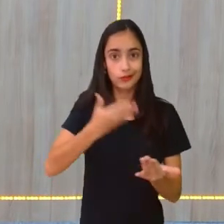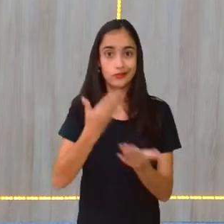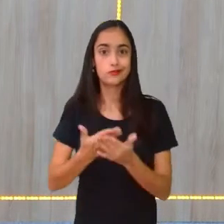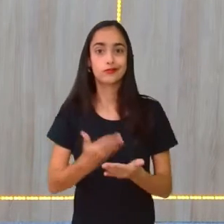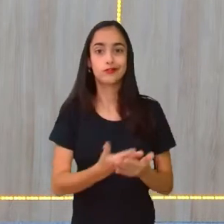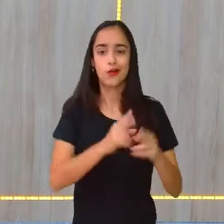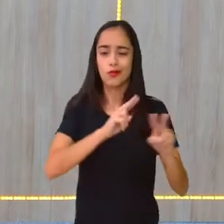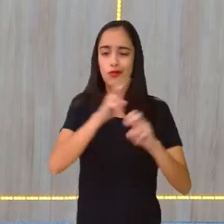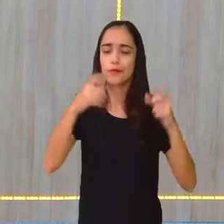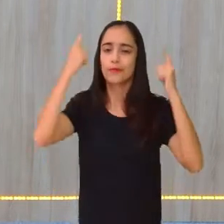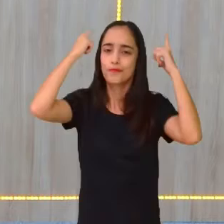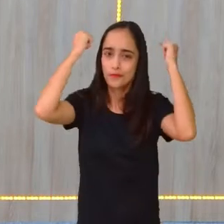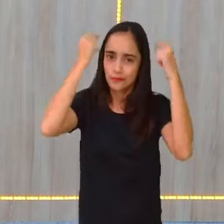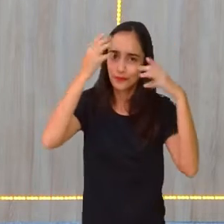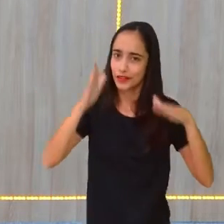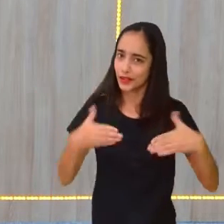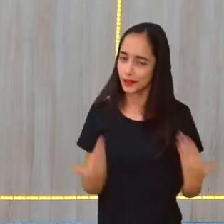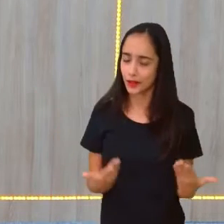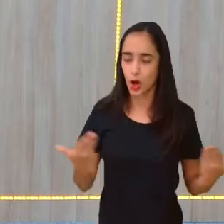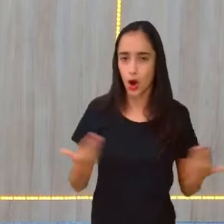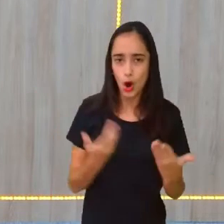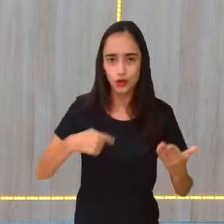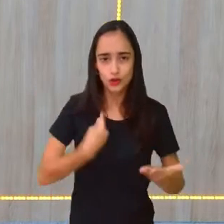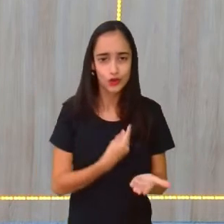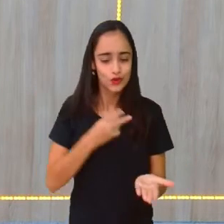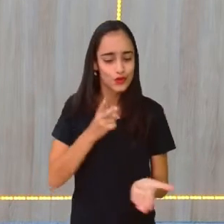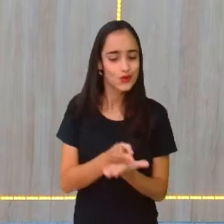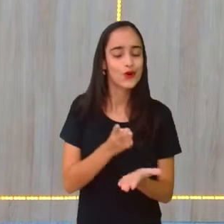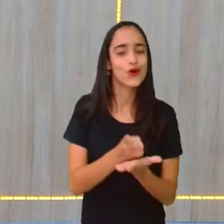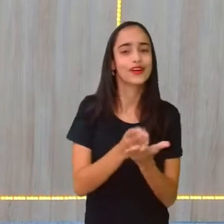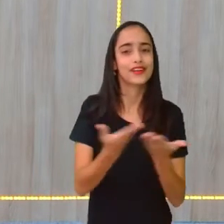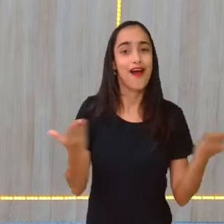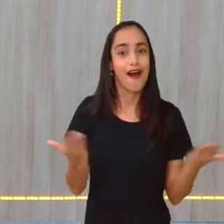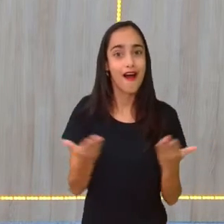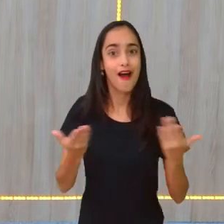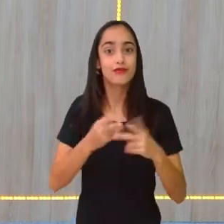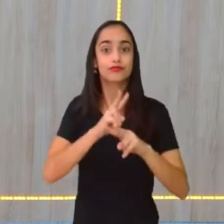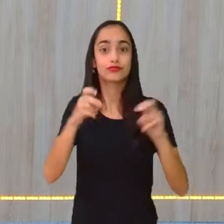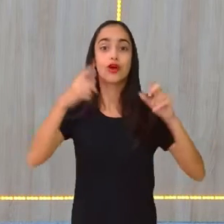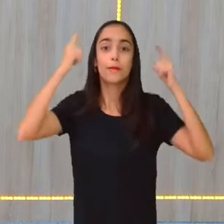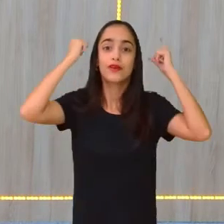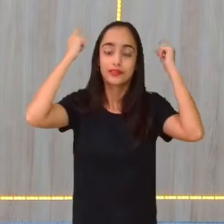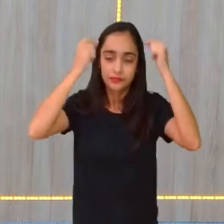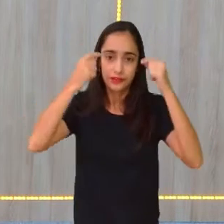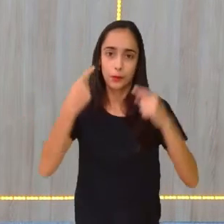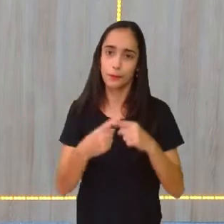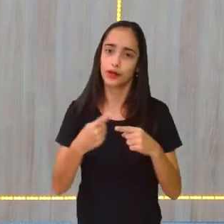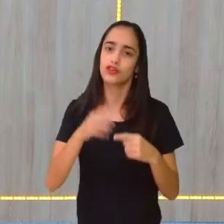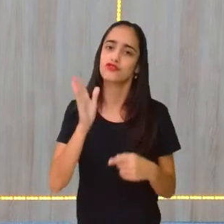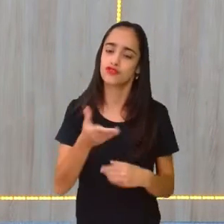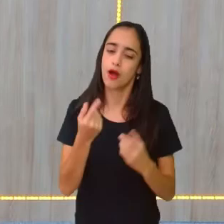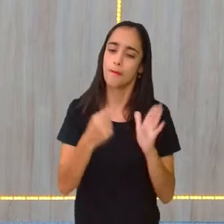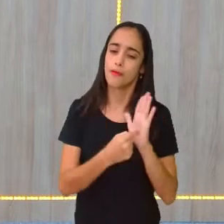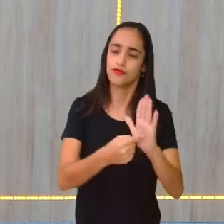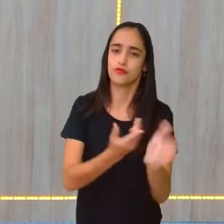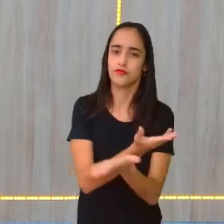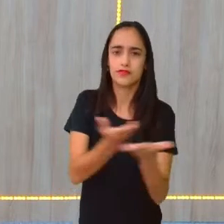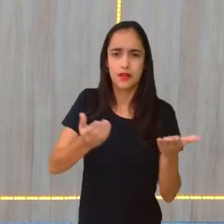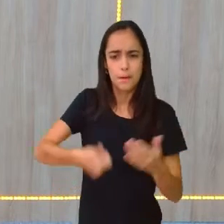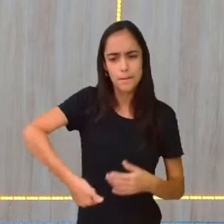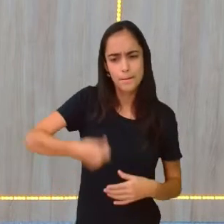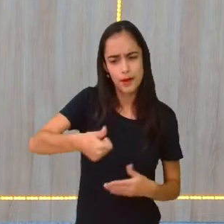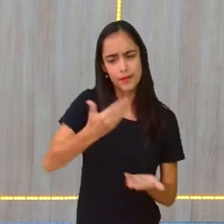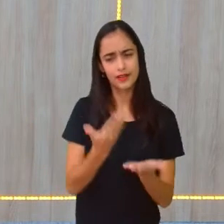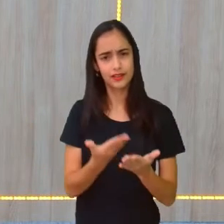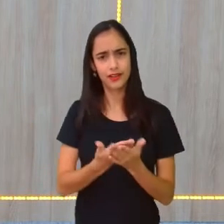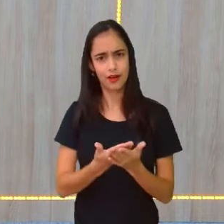hoje vai dar continuidade a essa temática, né? Porque a gente mostrou para vocês nas nossas primeiras aulas que a